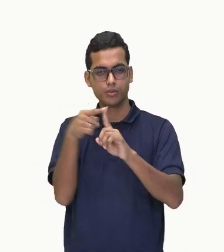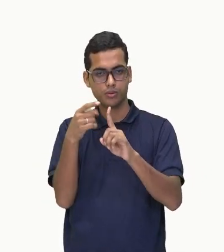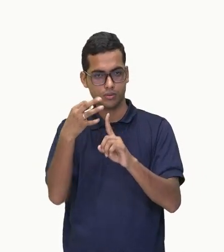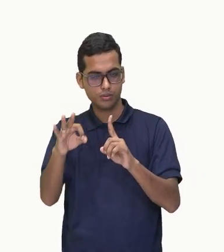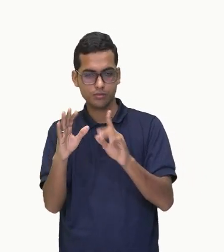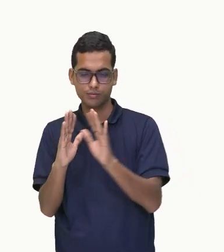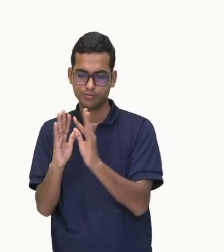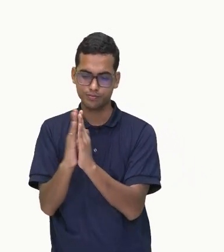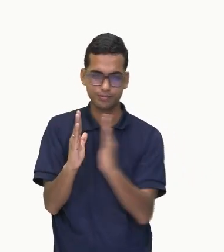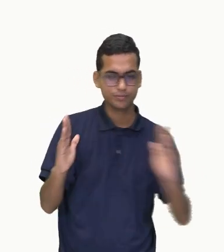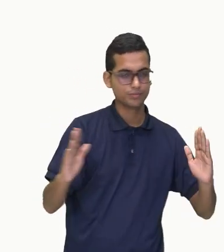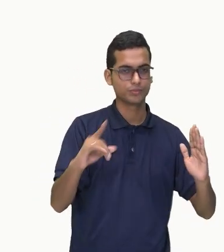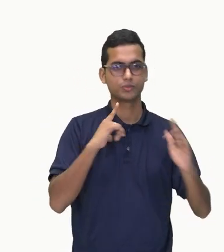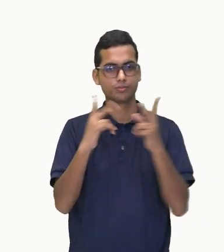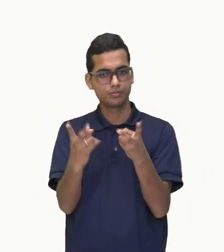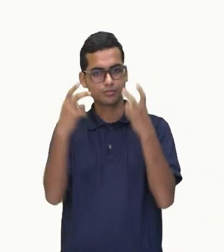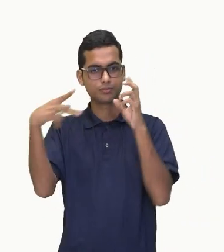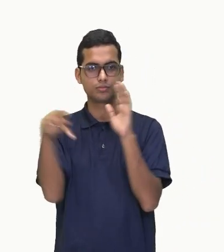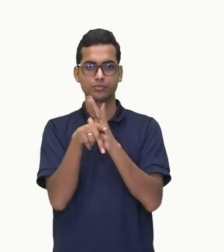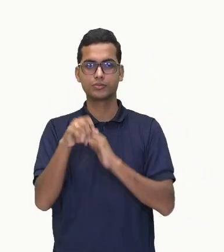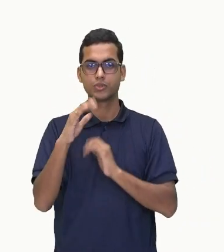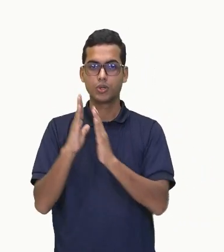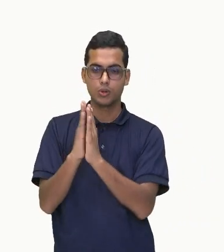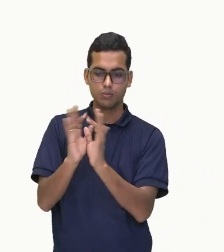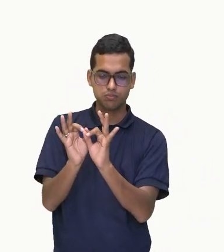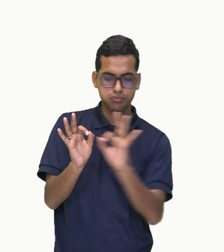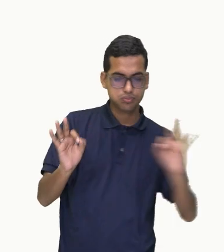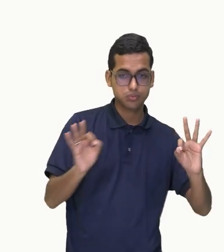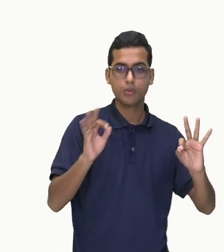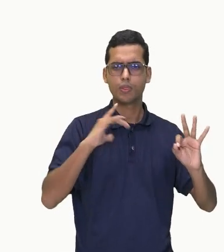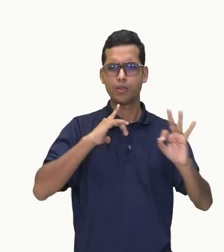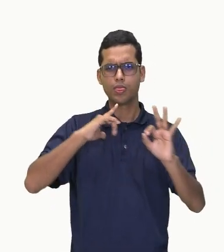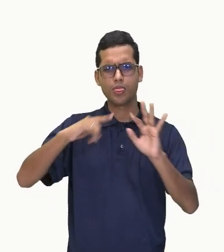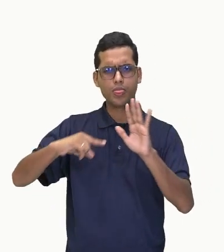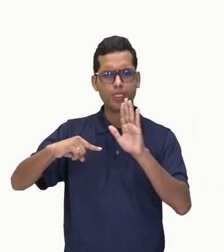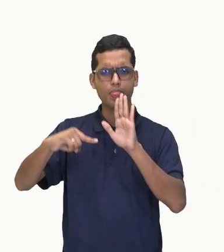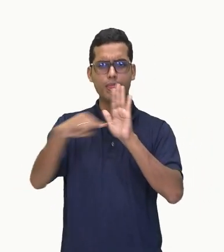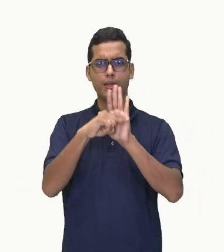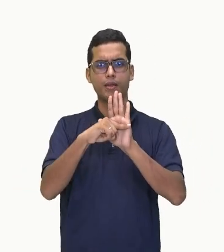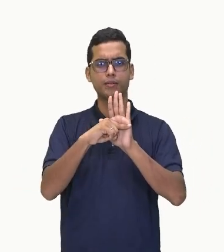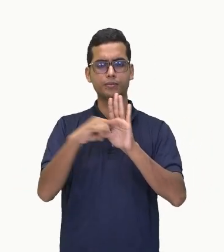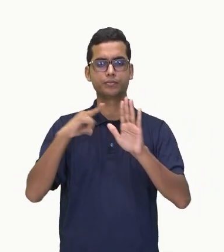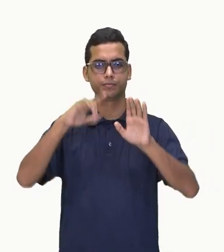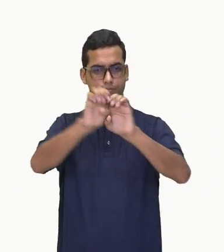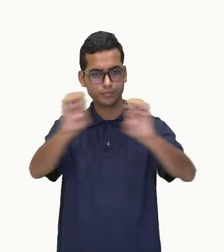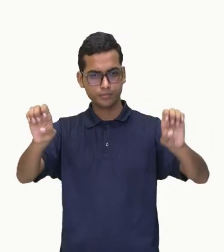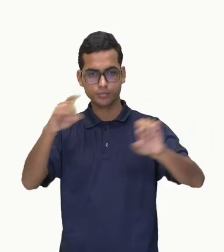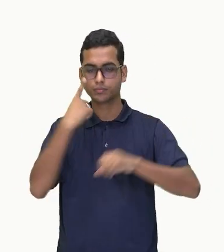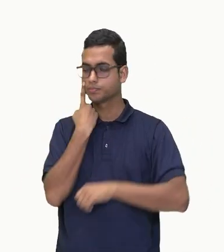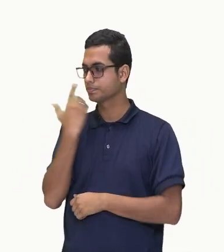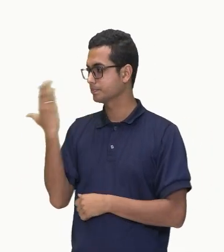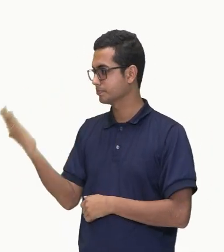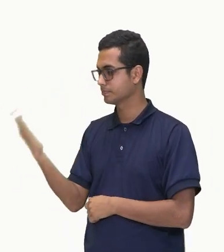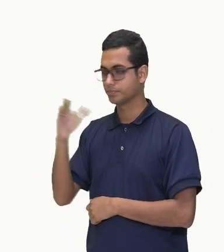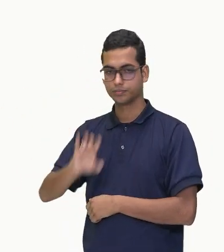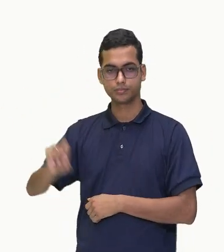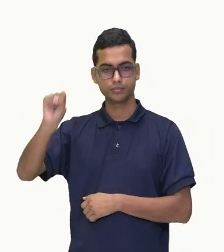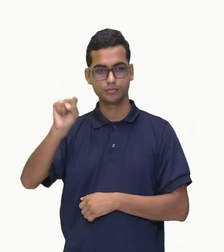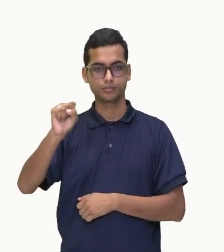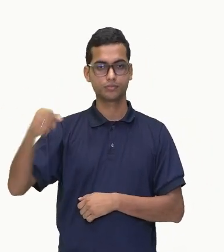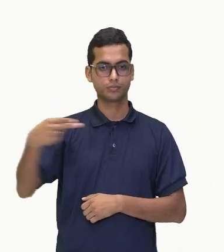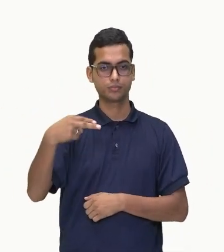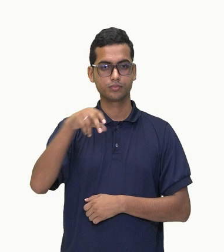velocidade do movimento for negativa, eu terei aqui, ó, a equação